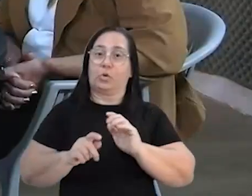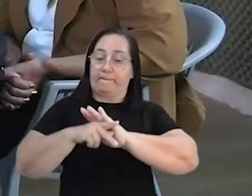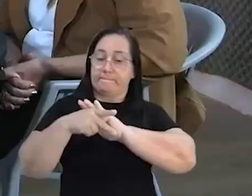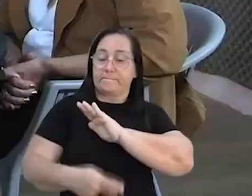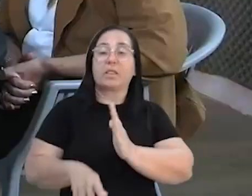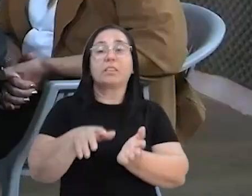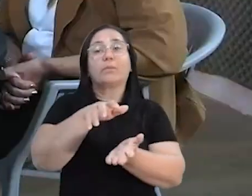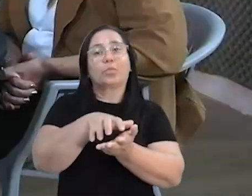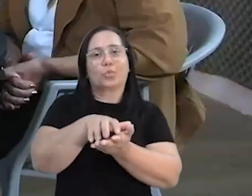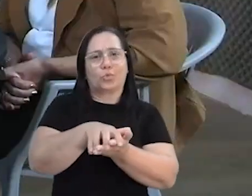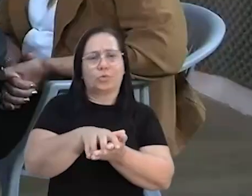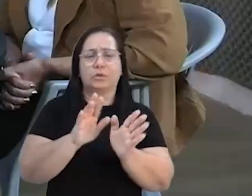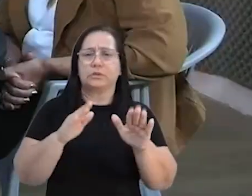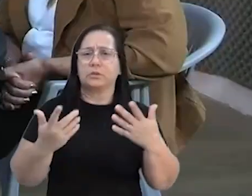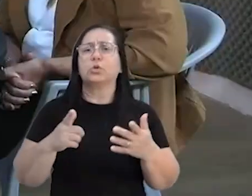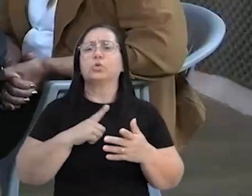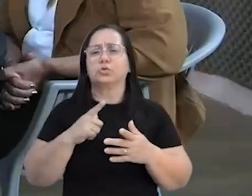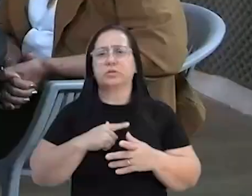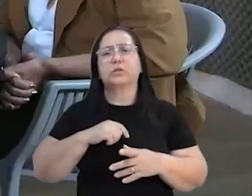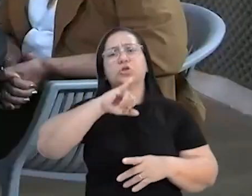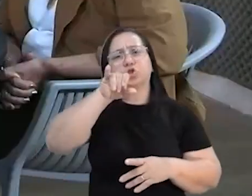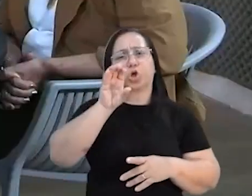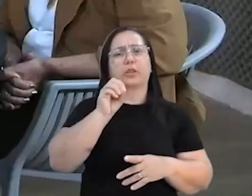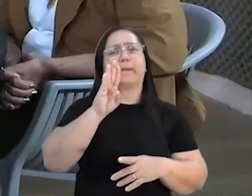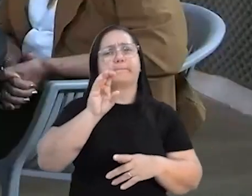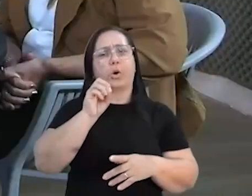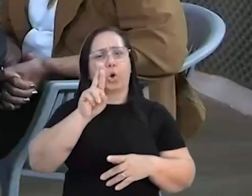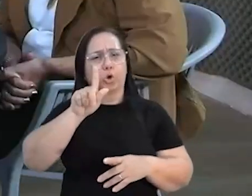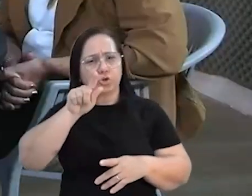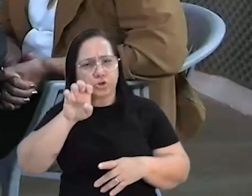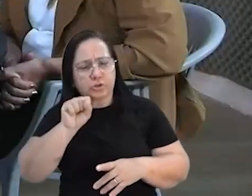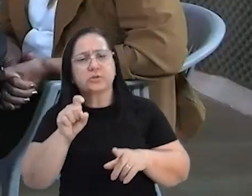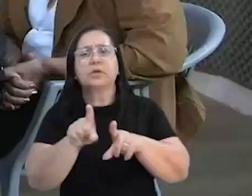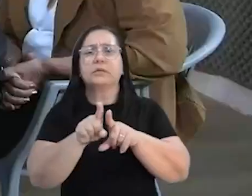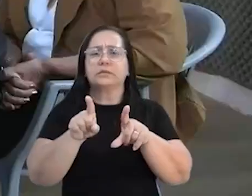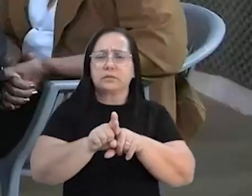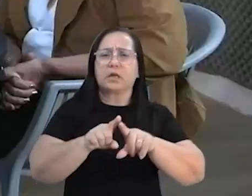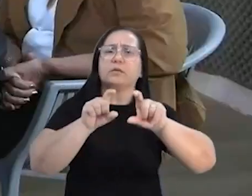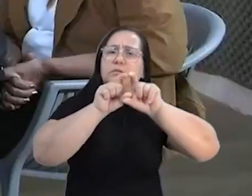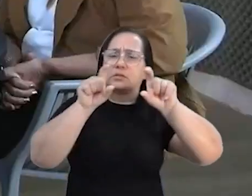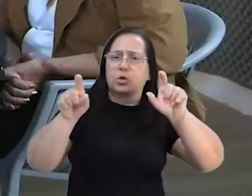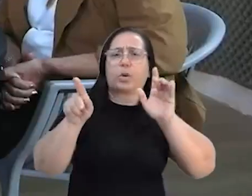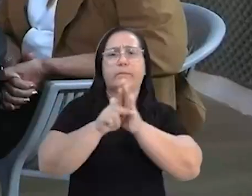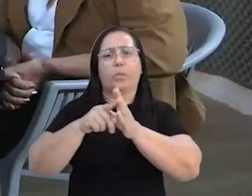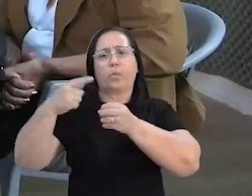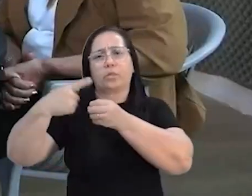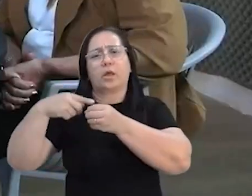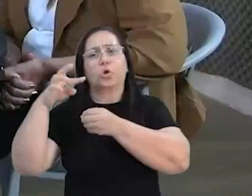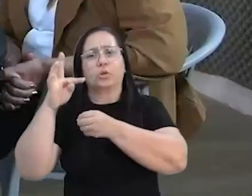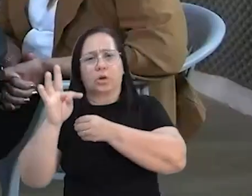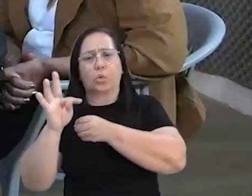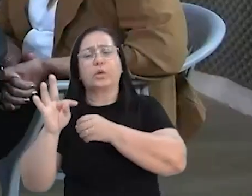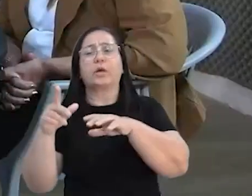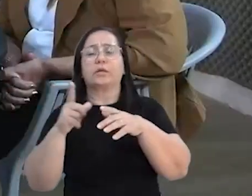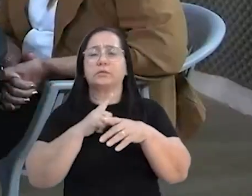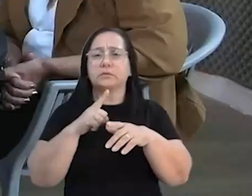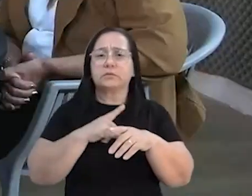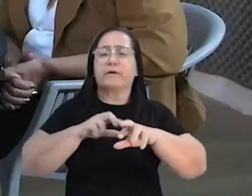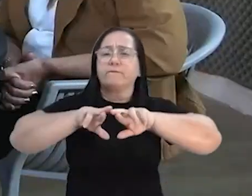de Pernambuco. Então, tinha J. Borges, tinha a Cida lá de Tracunhaém, tinha